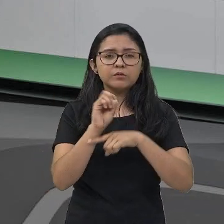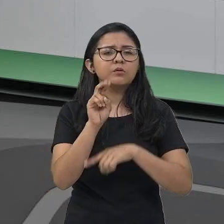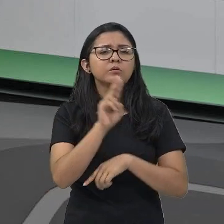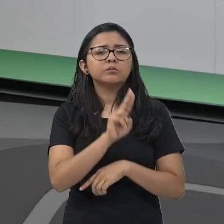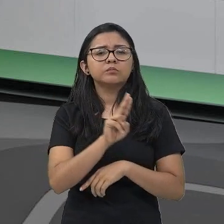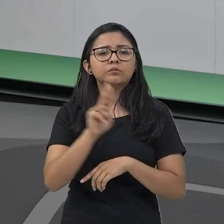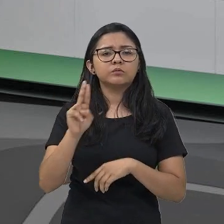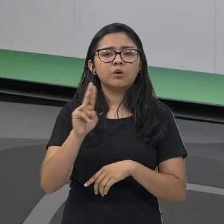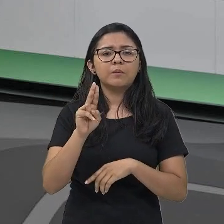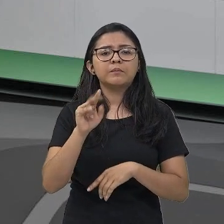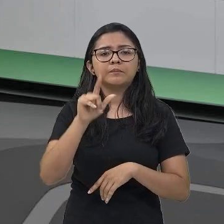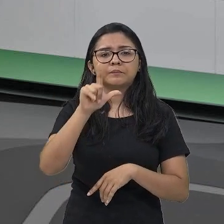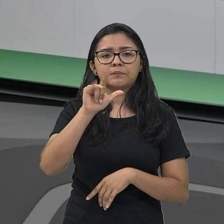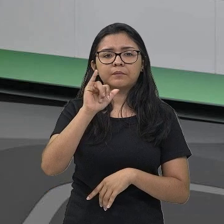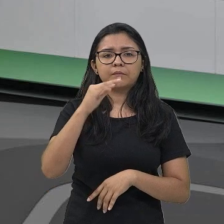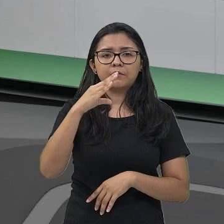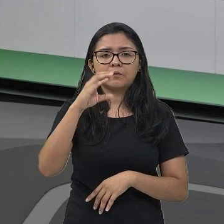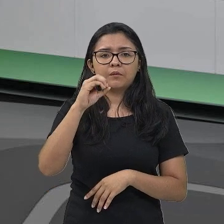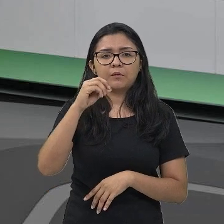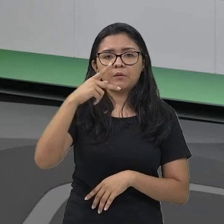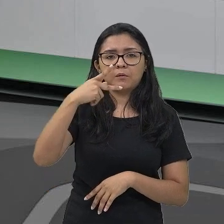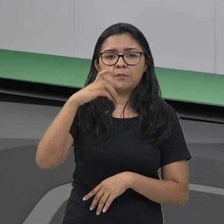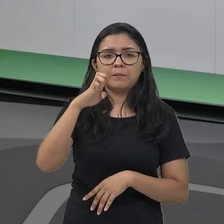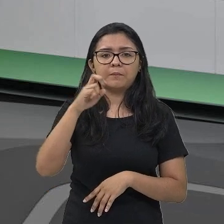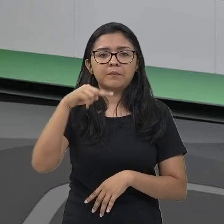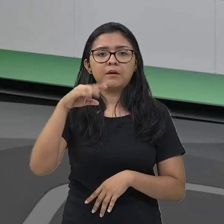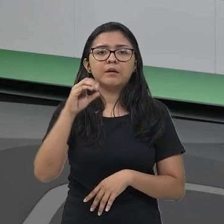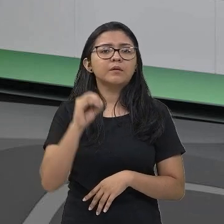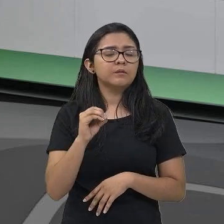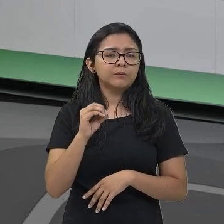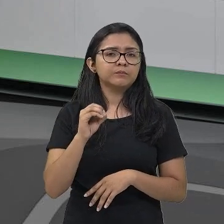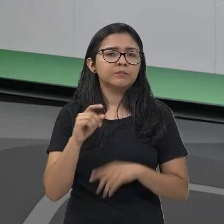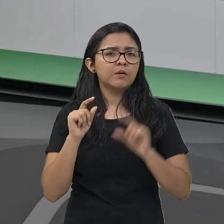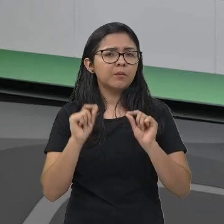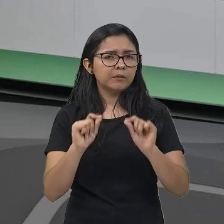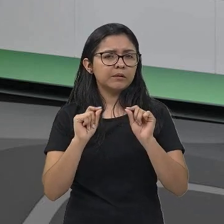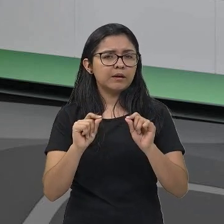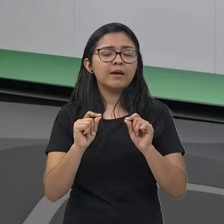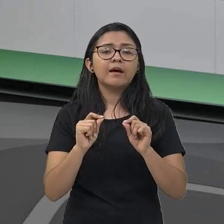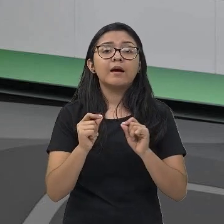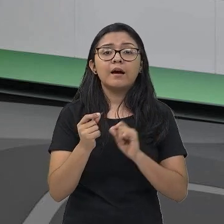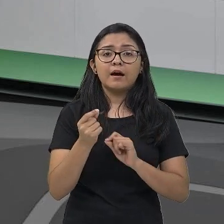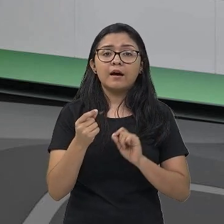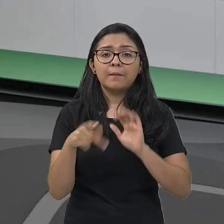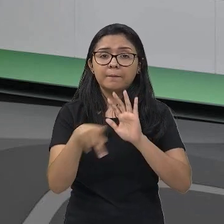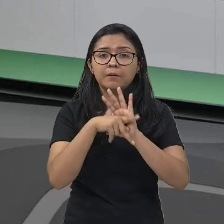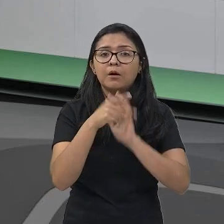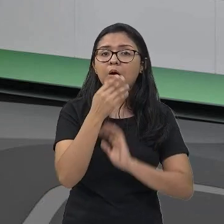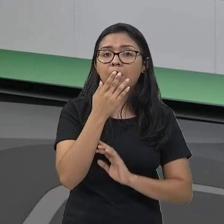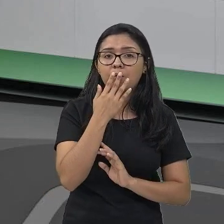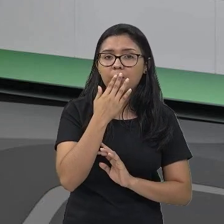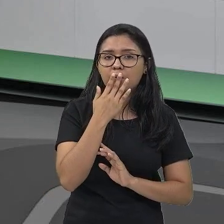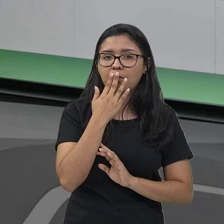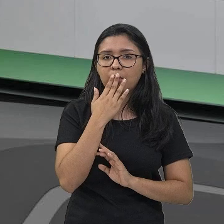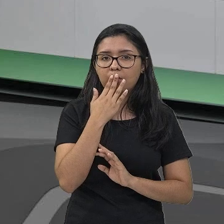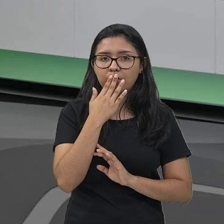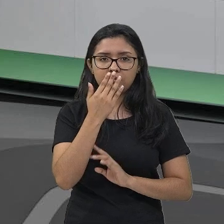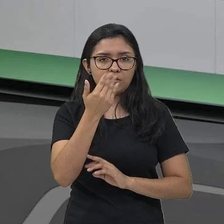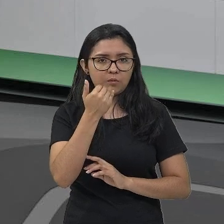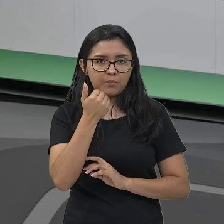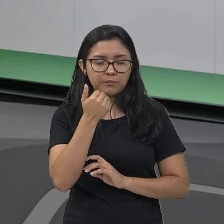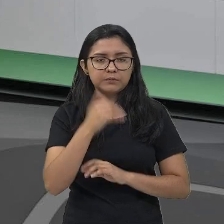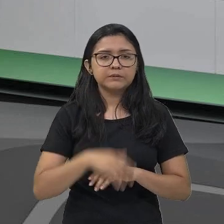é responsável pela cor vermelho a laranja desses alimentos. Tem